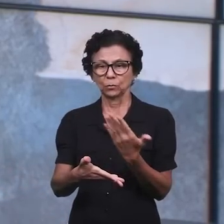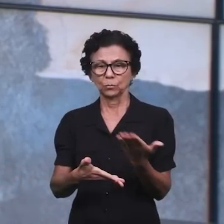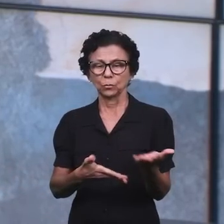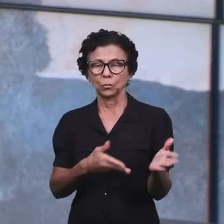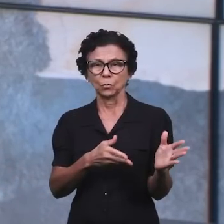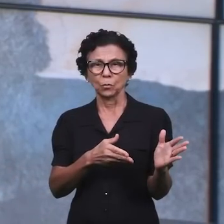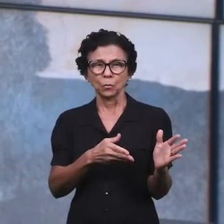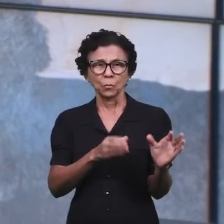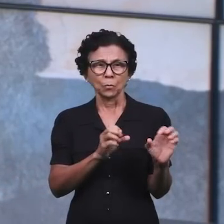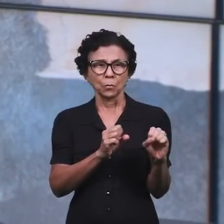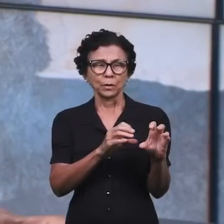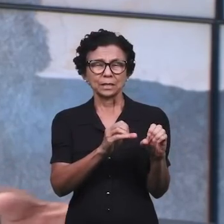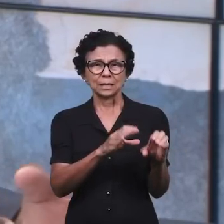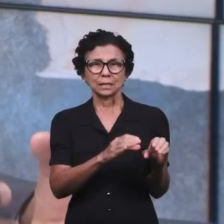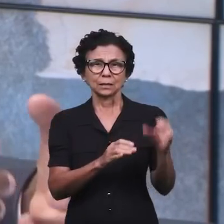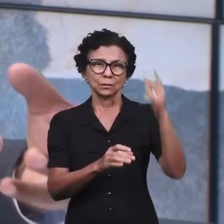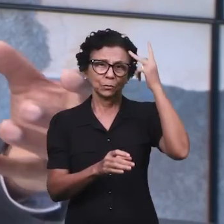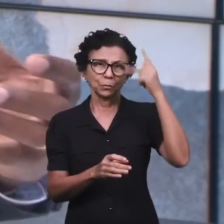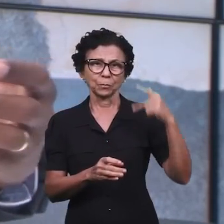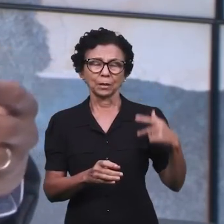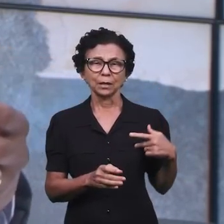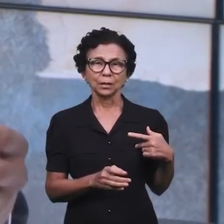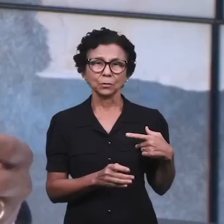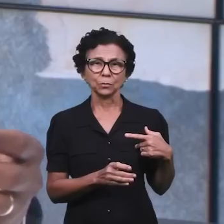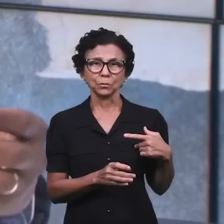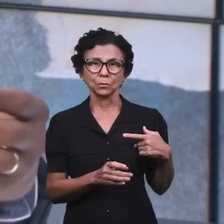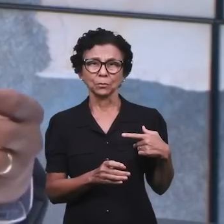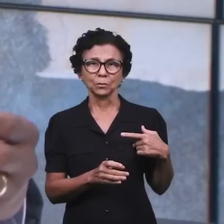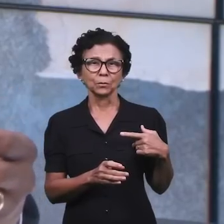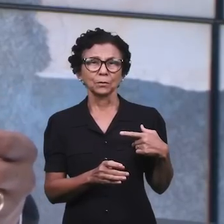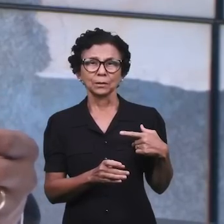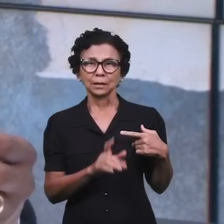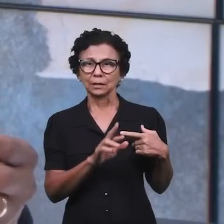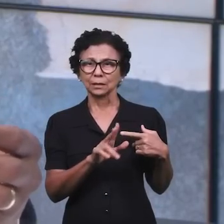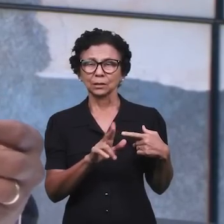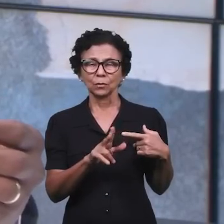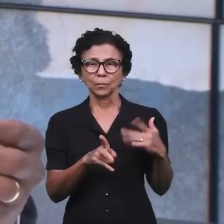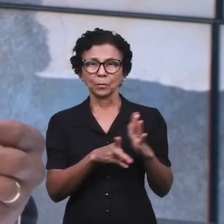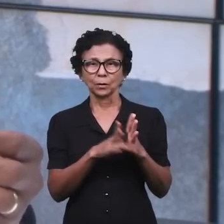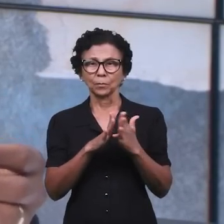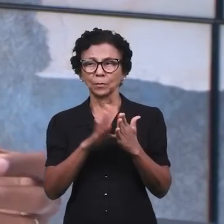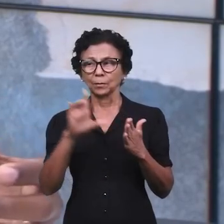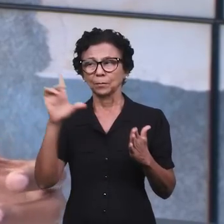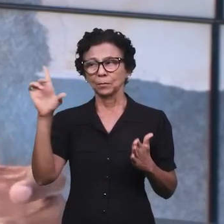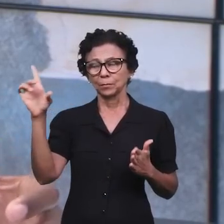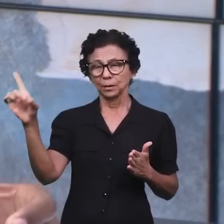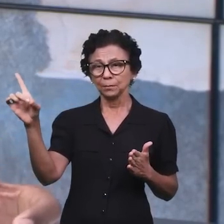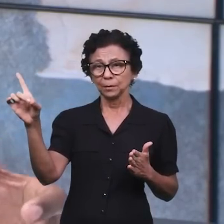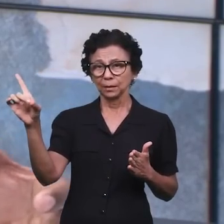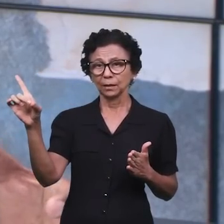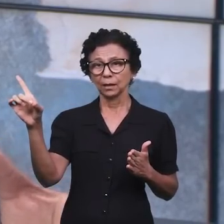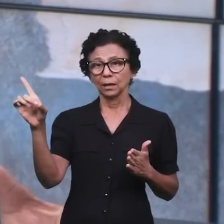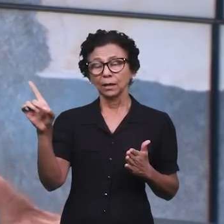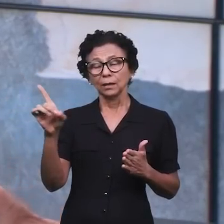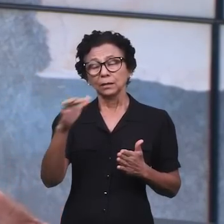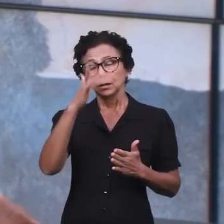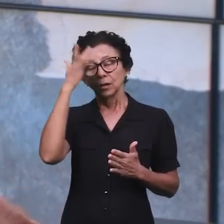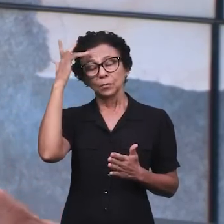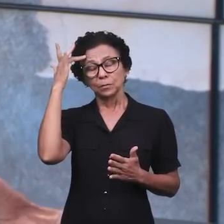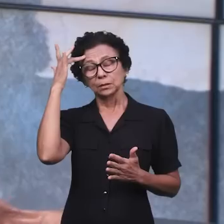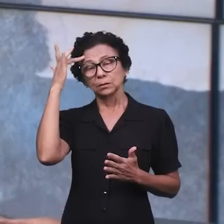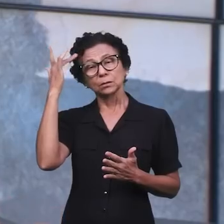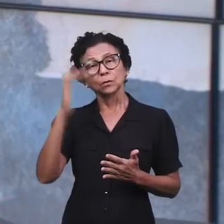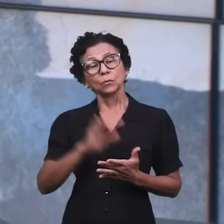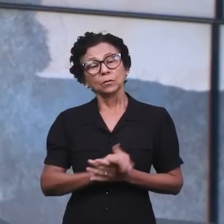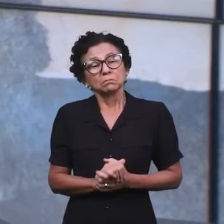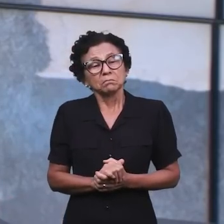desvinculado da verdade, então a fé dela, a fé dessa pessoa, acaba também se desviando e acaba se apoiando